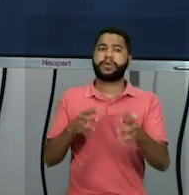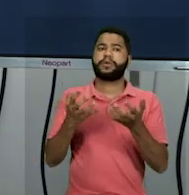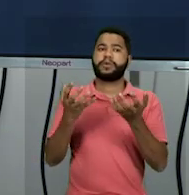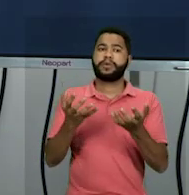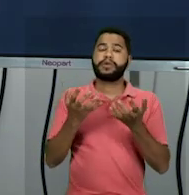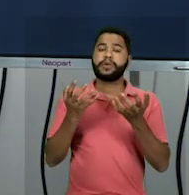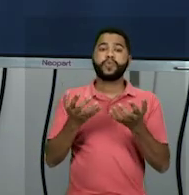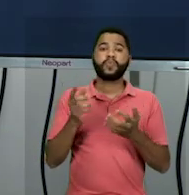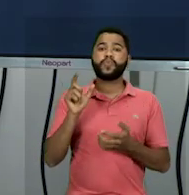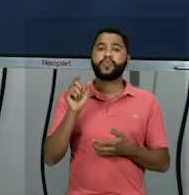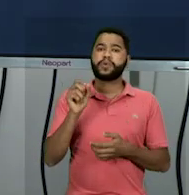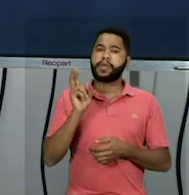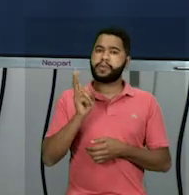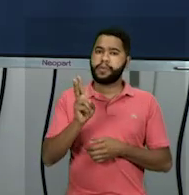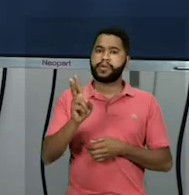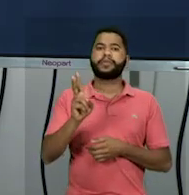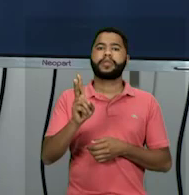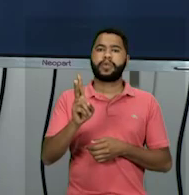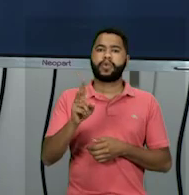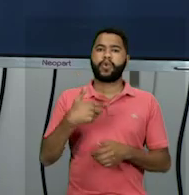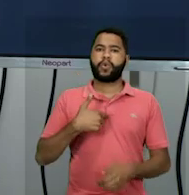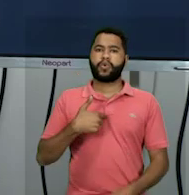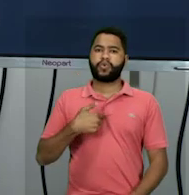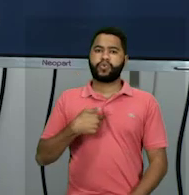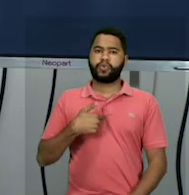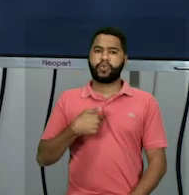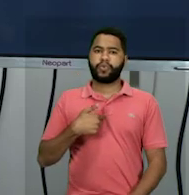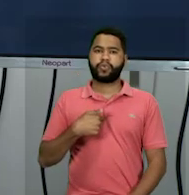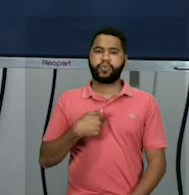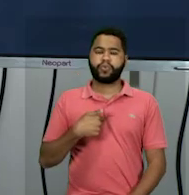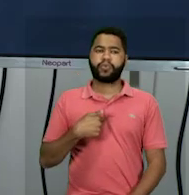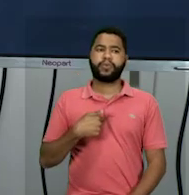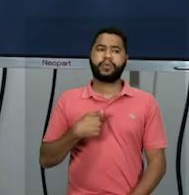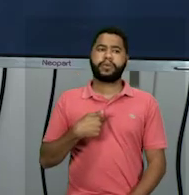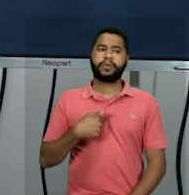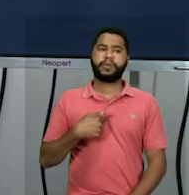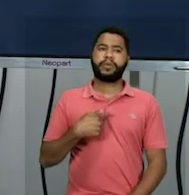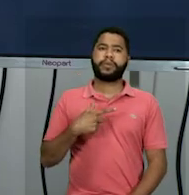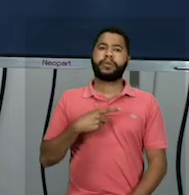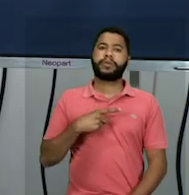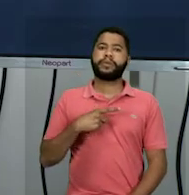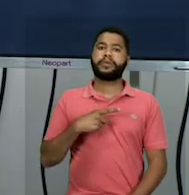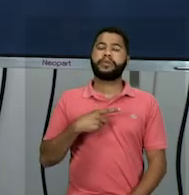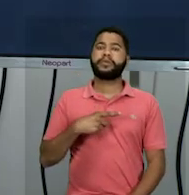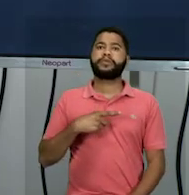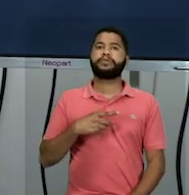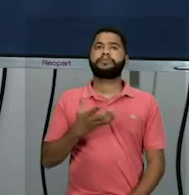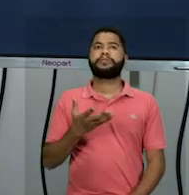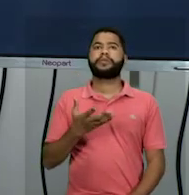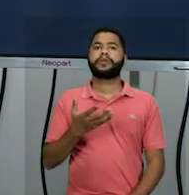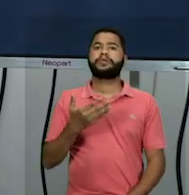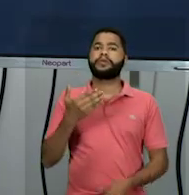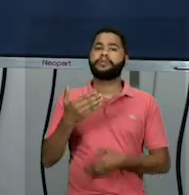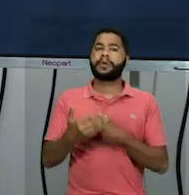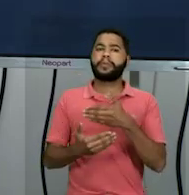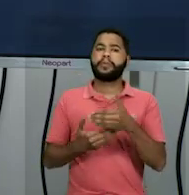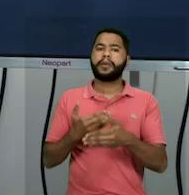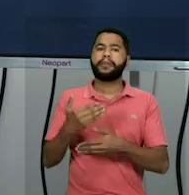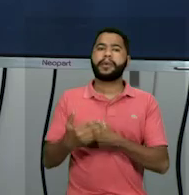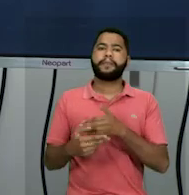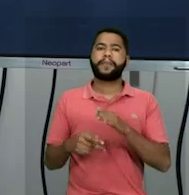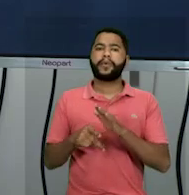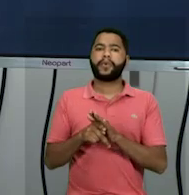em que eles queriam manter o Getúlio Vargas no poder. Né? Que Getúlio estivesse ali nesse processo de